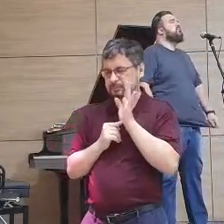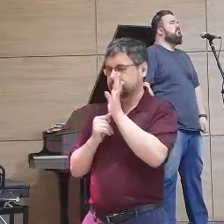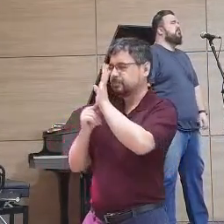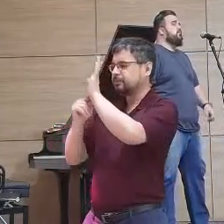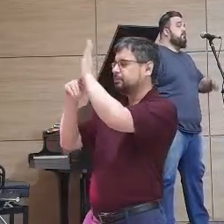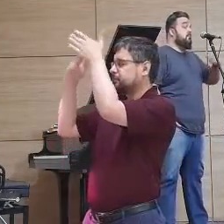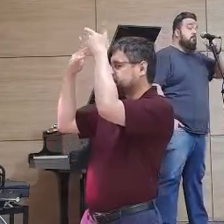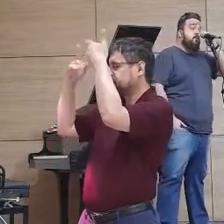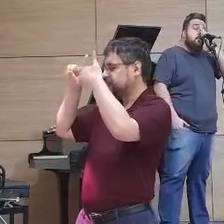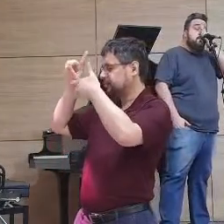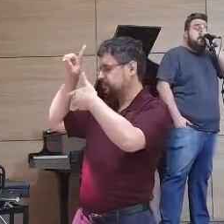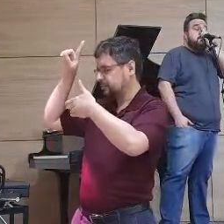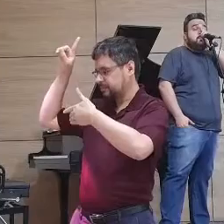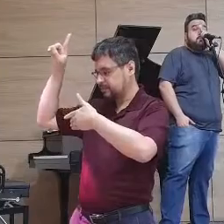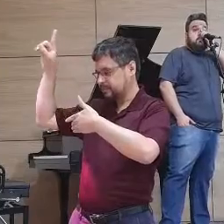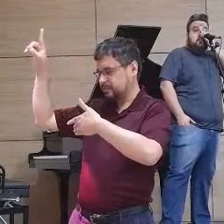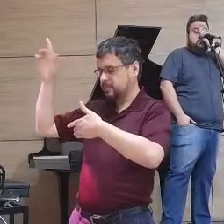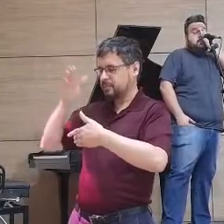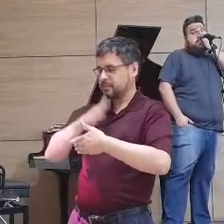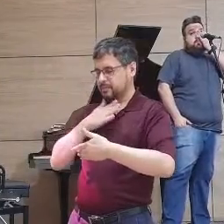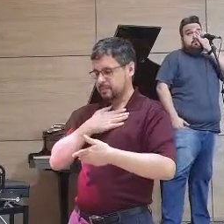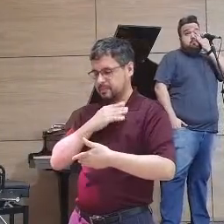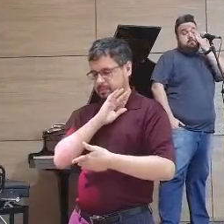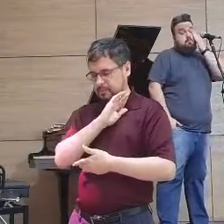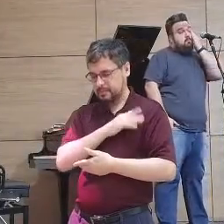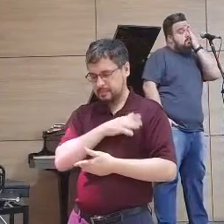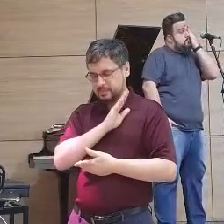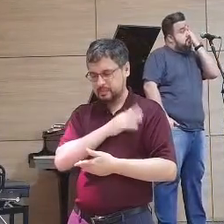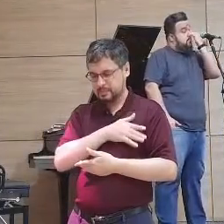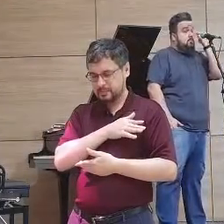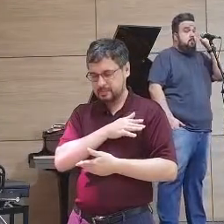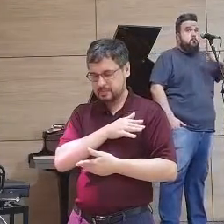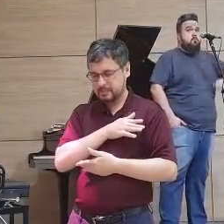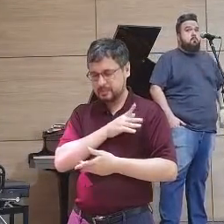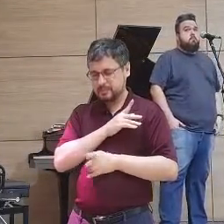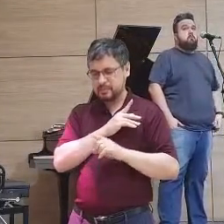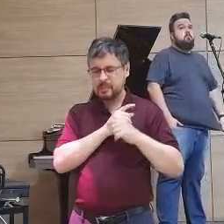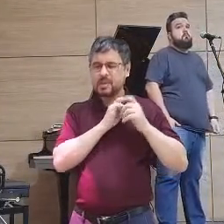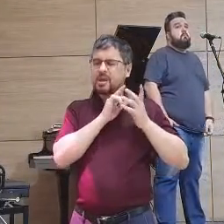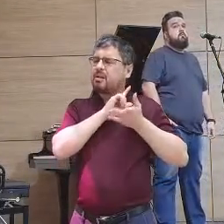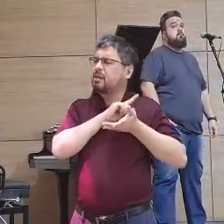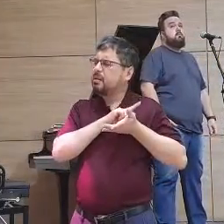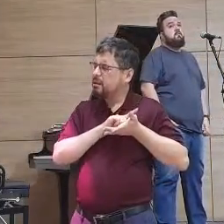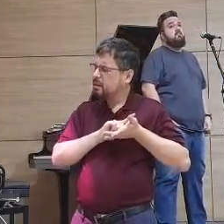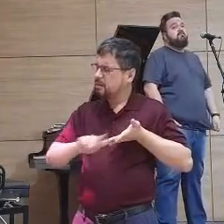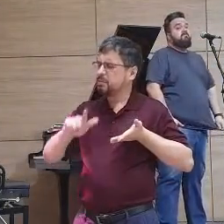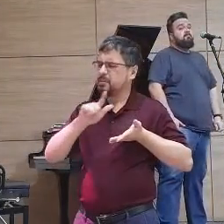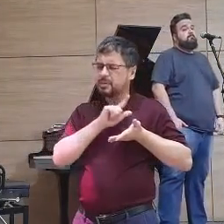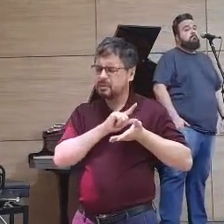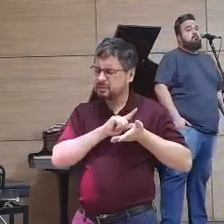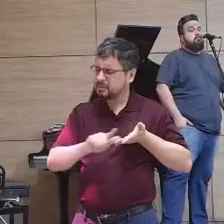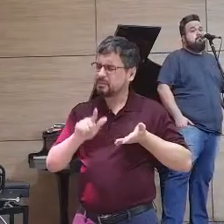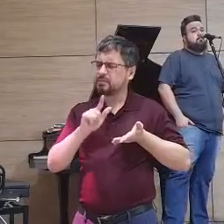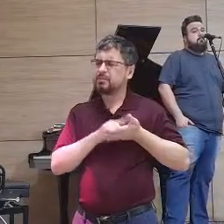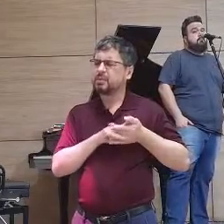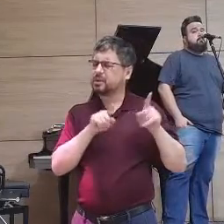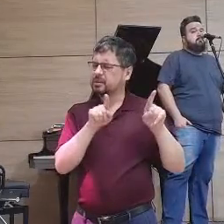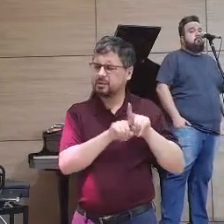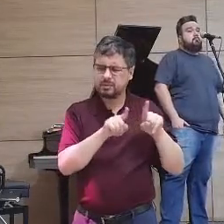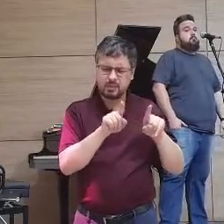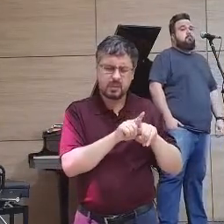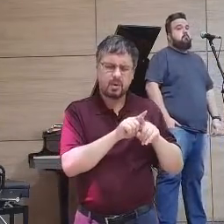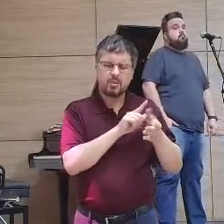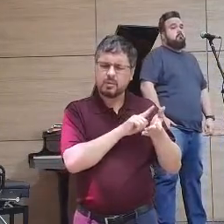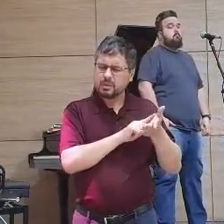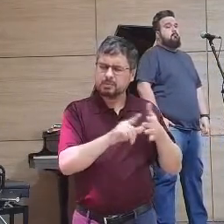Senhor e o meu coração de pura como o ourives